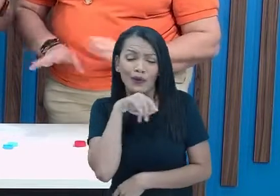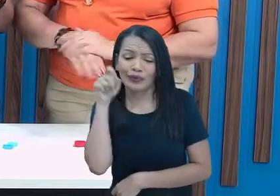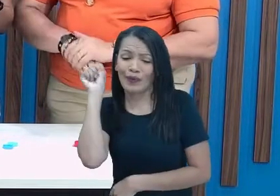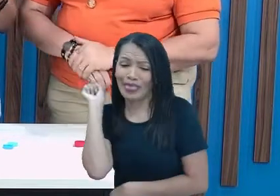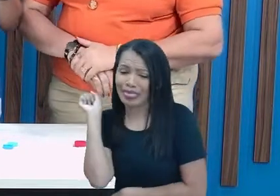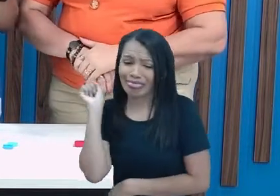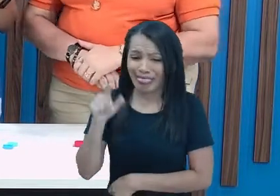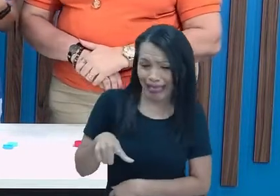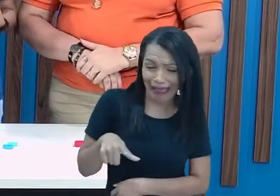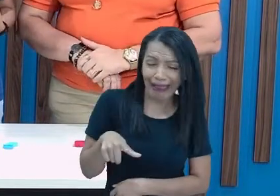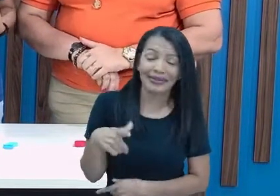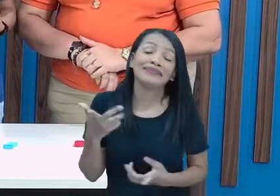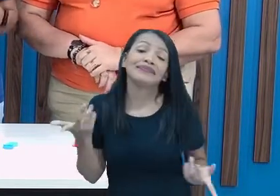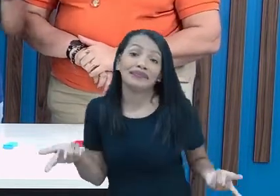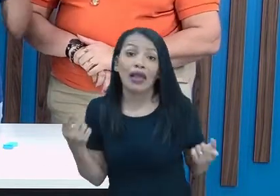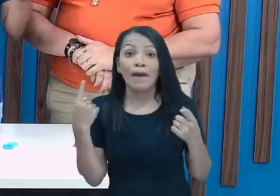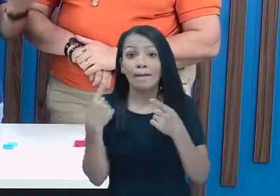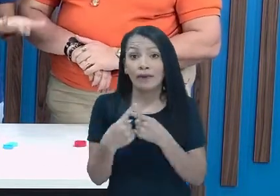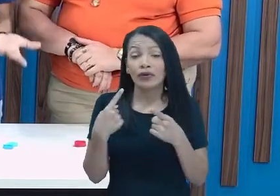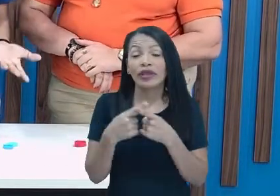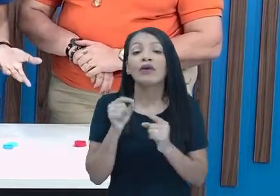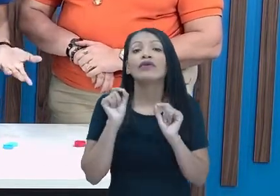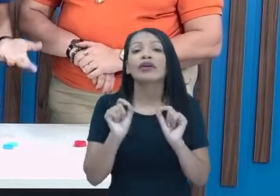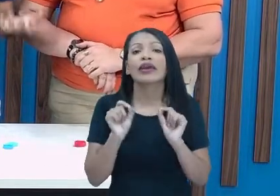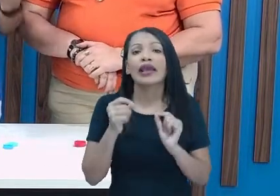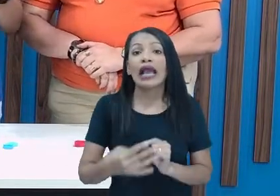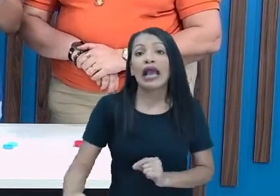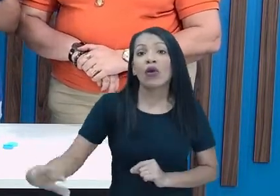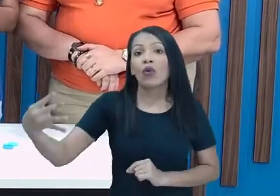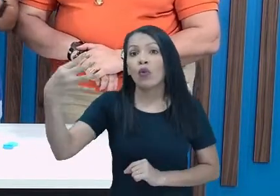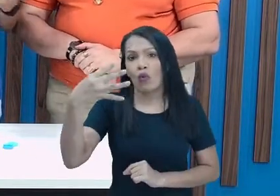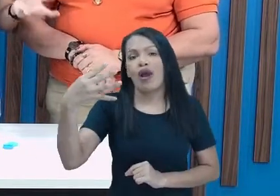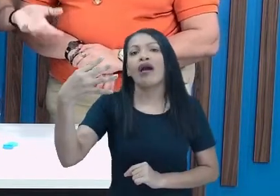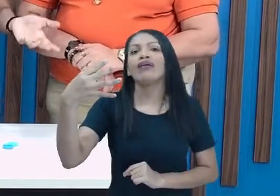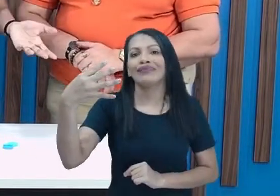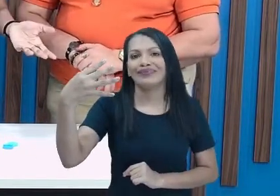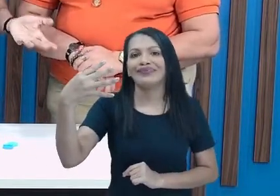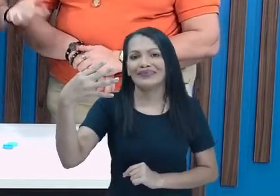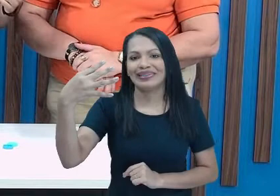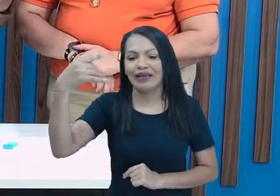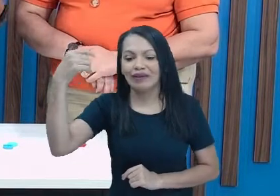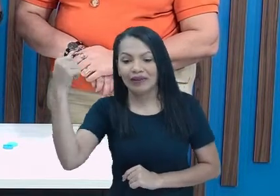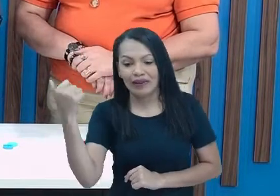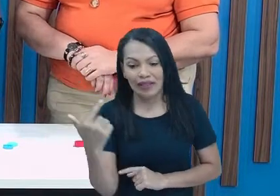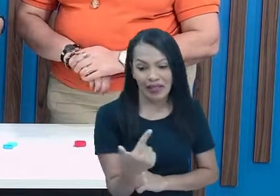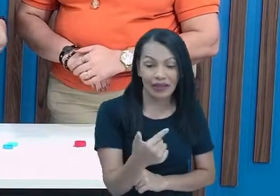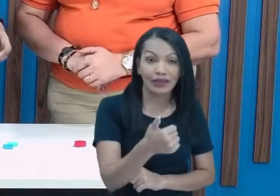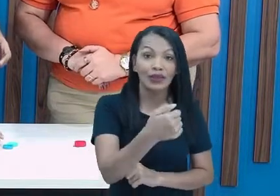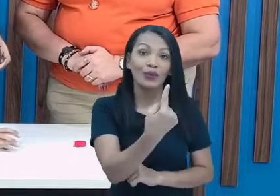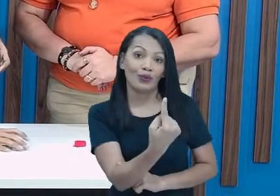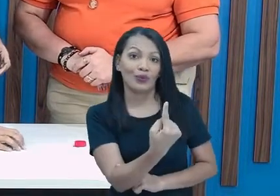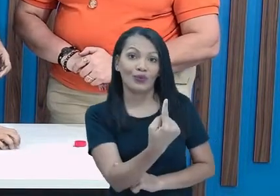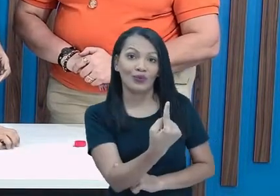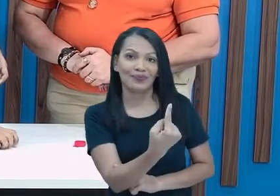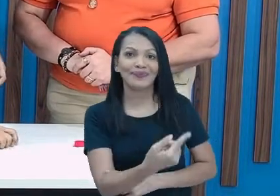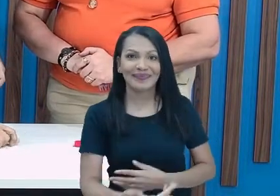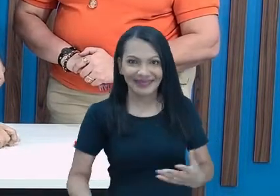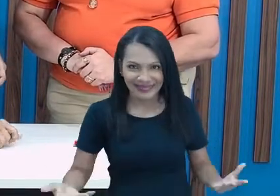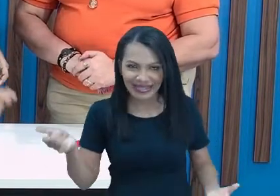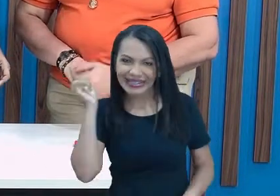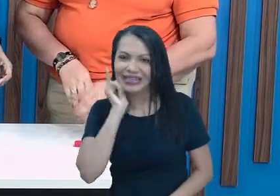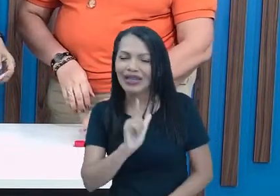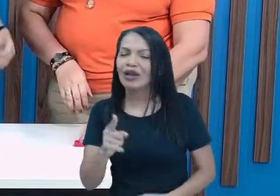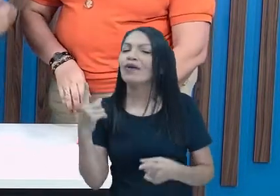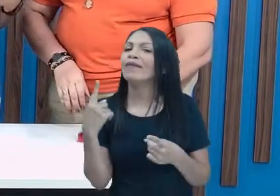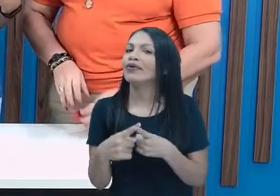pontaria. Porque 4 é maior que 1. Então, nesse caso, eu ganhei por quê? Porque eu acertei